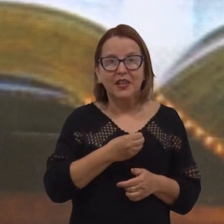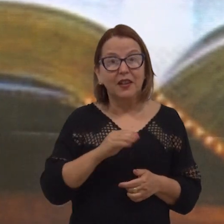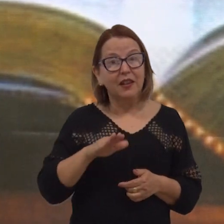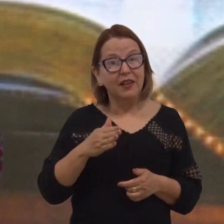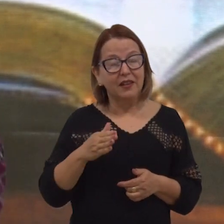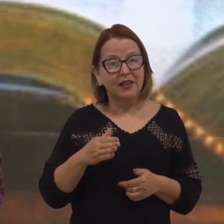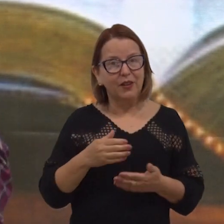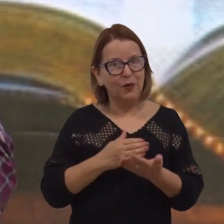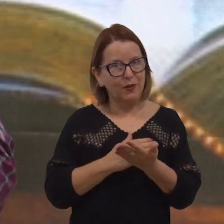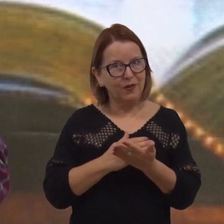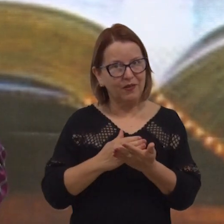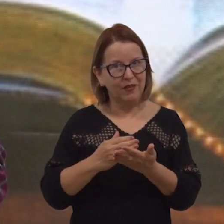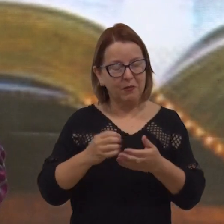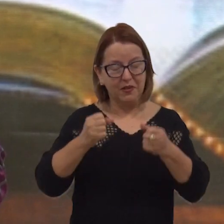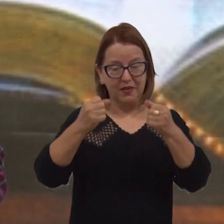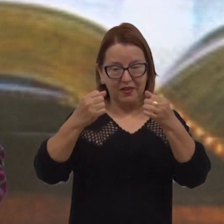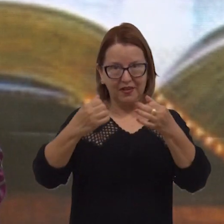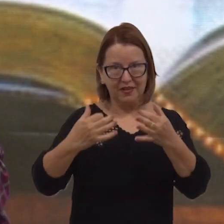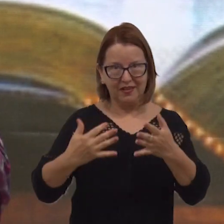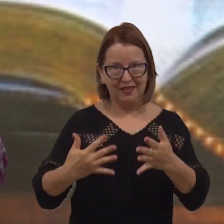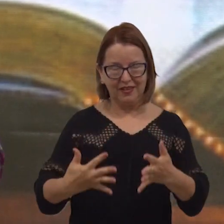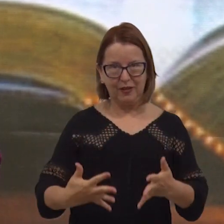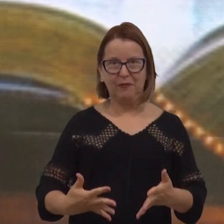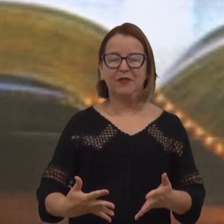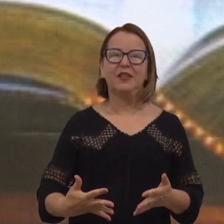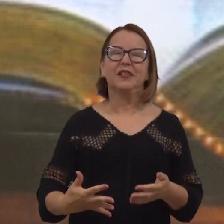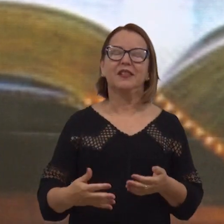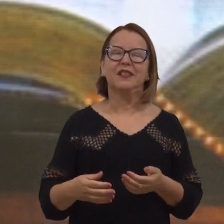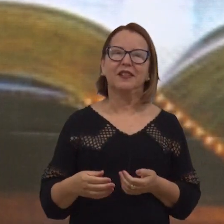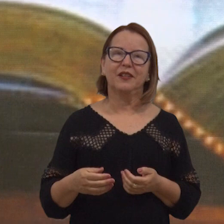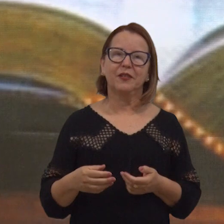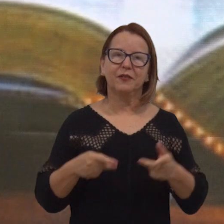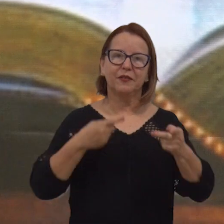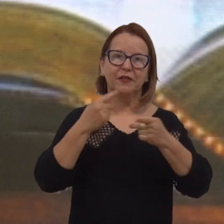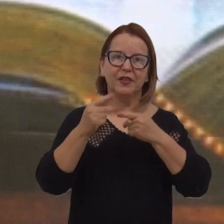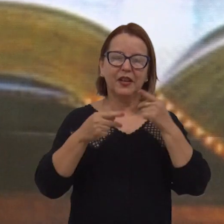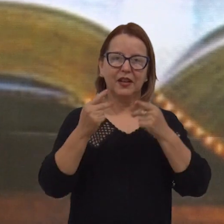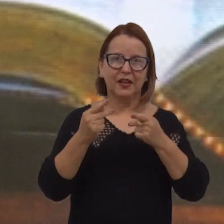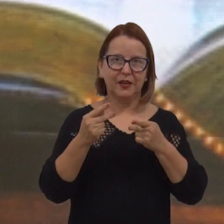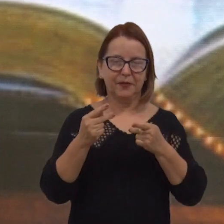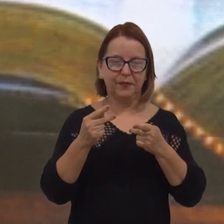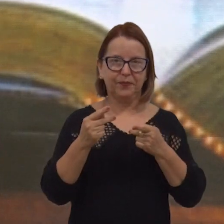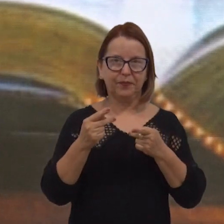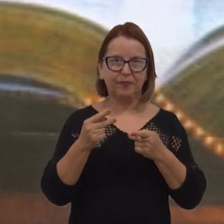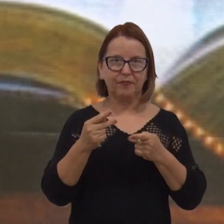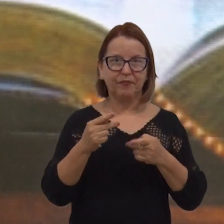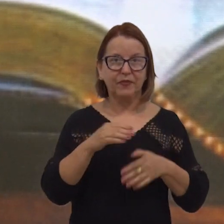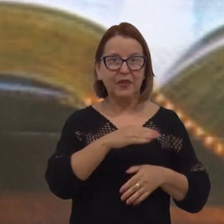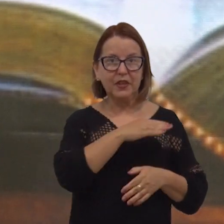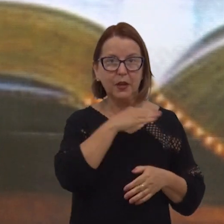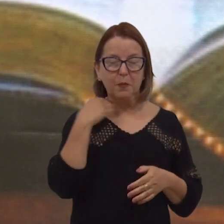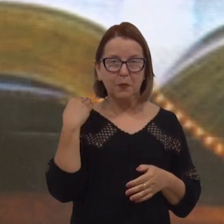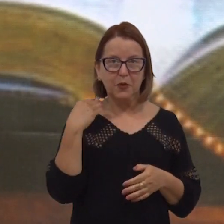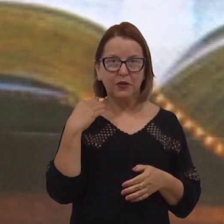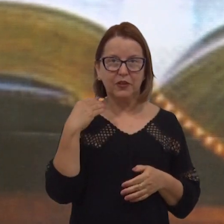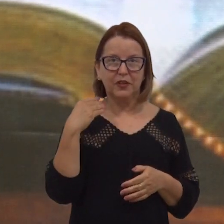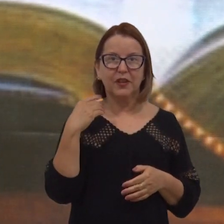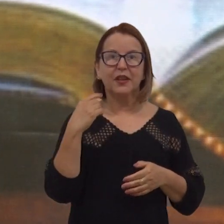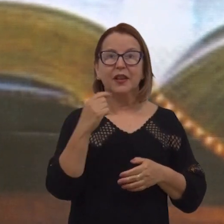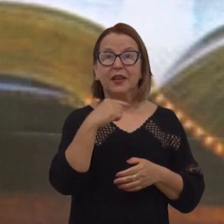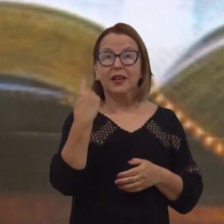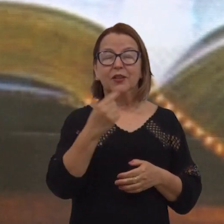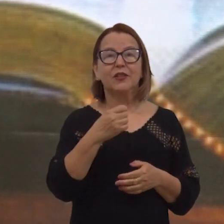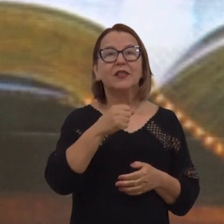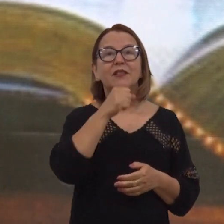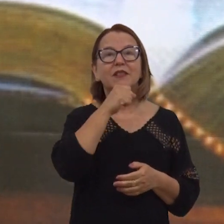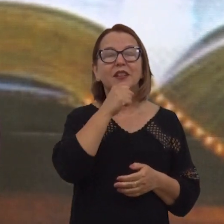irmão Wildo acompanhou uma parte também, nós podemos falar ali da morte do nosso velho homem em Cristo Jesus,